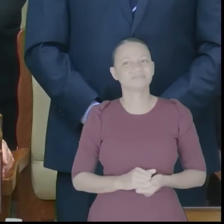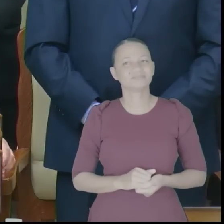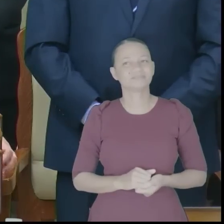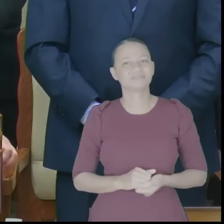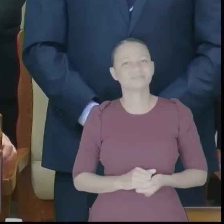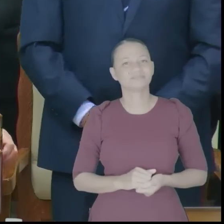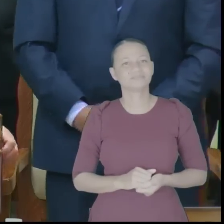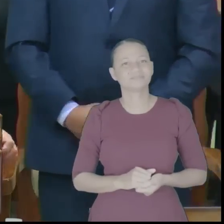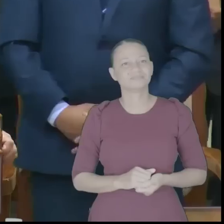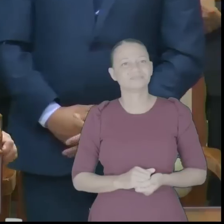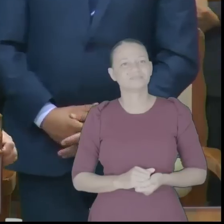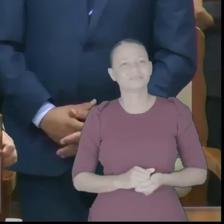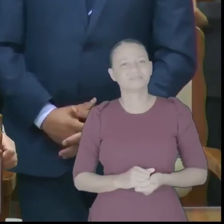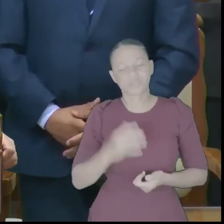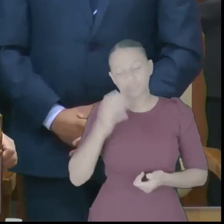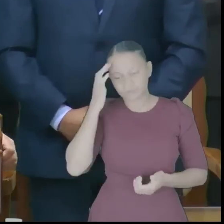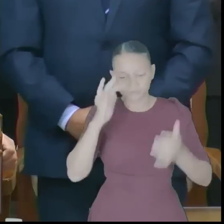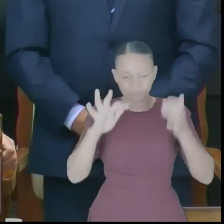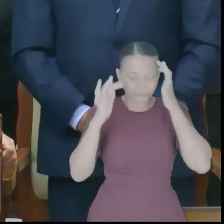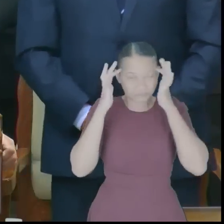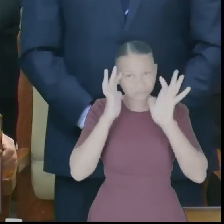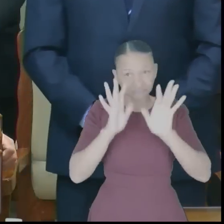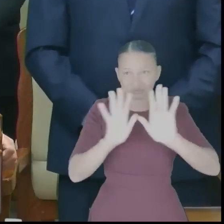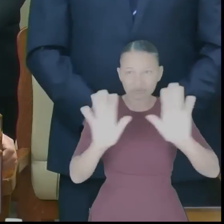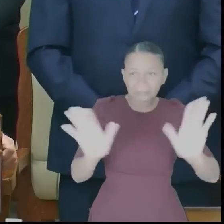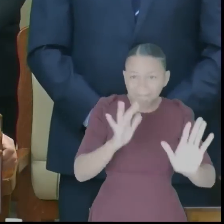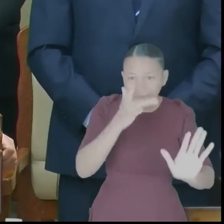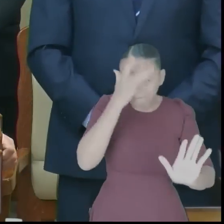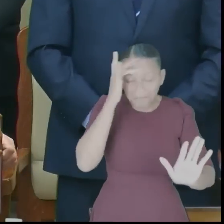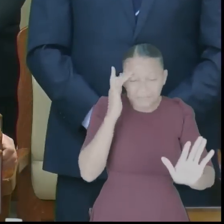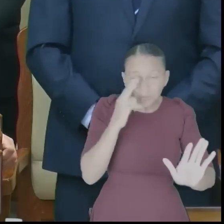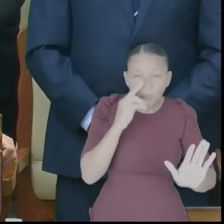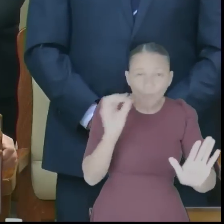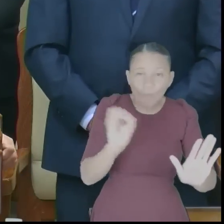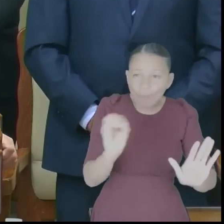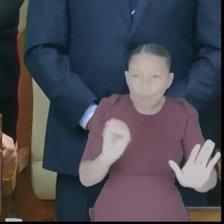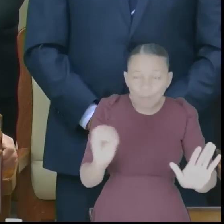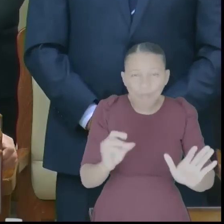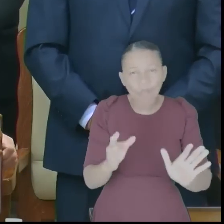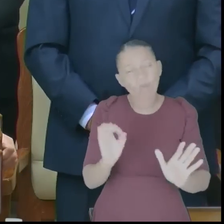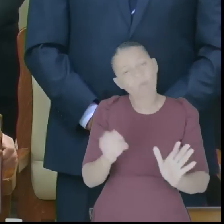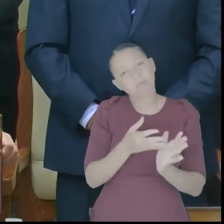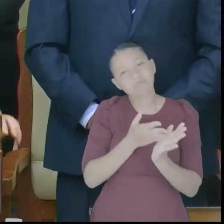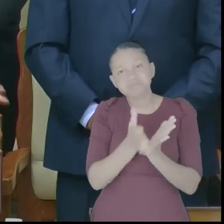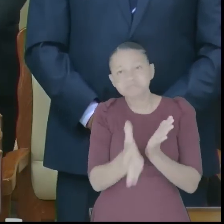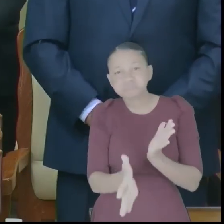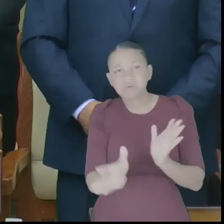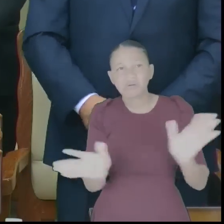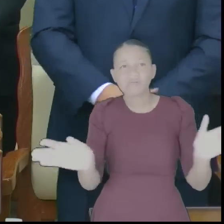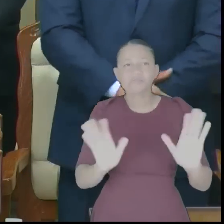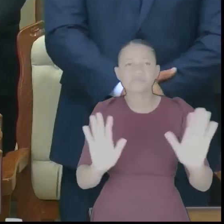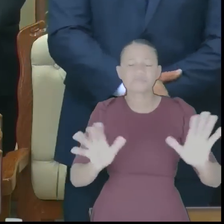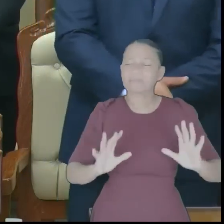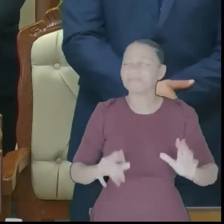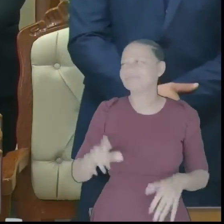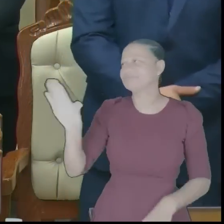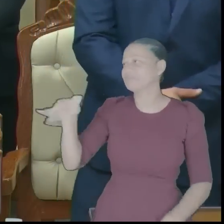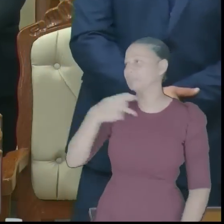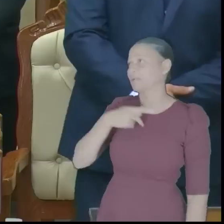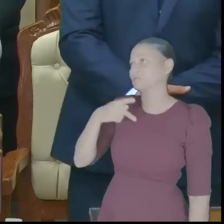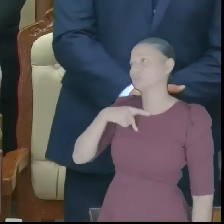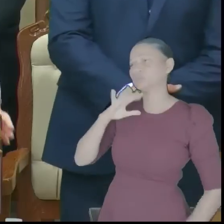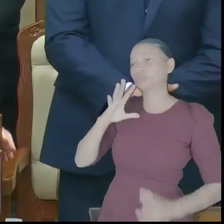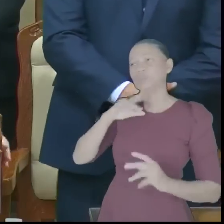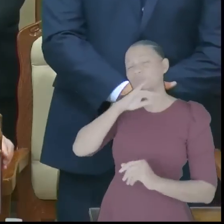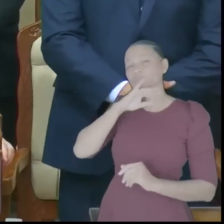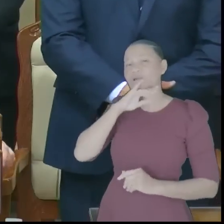Eu não sei se existe alguém entre nós aqui que não é evangélico. Ou quem sabe está afastado. Pastor, está tudo ruim. É porque